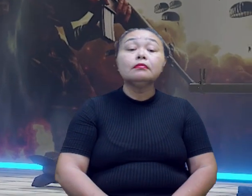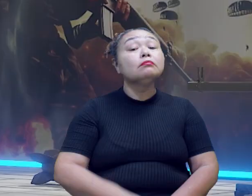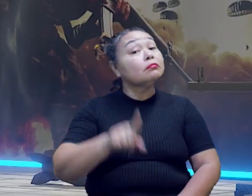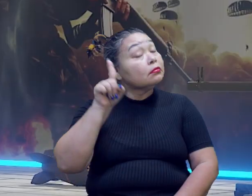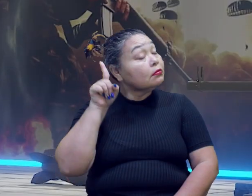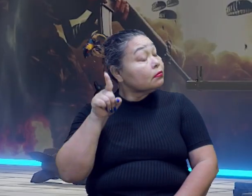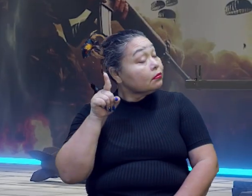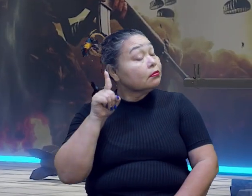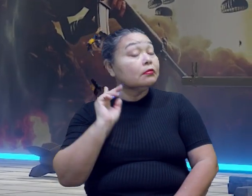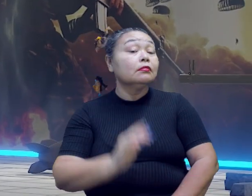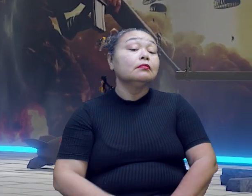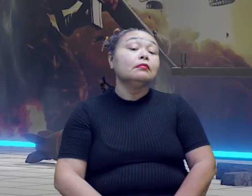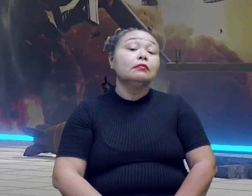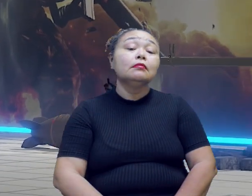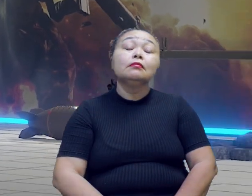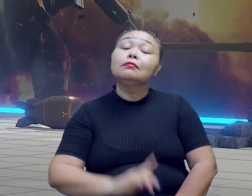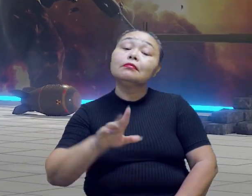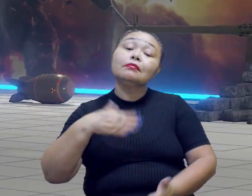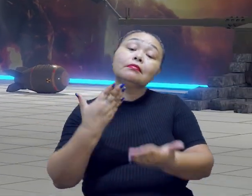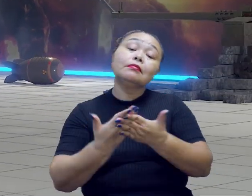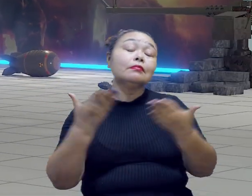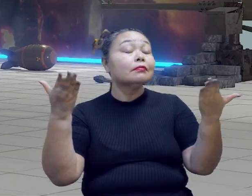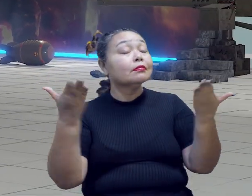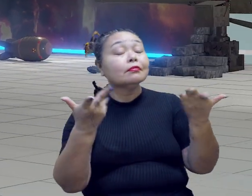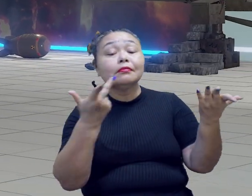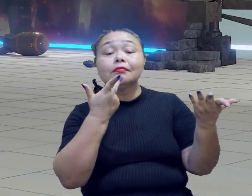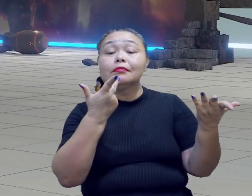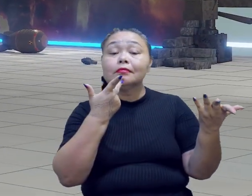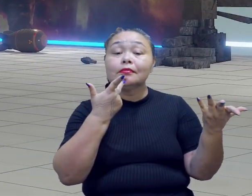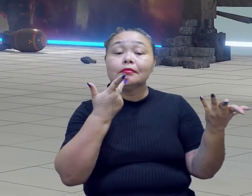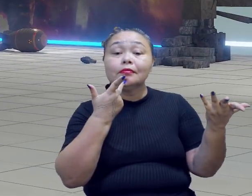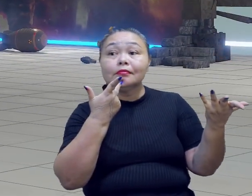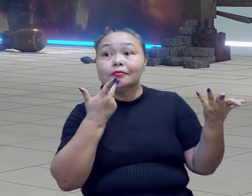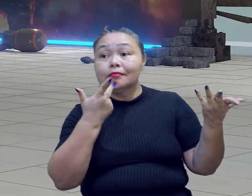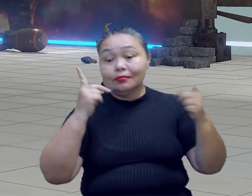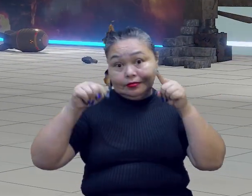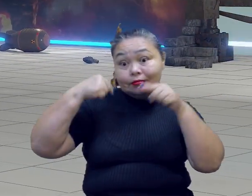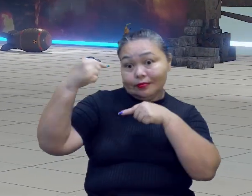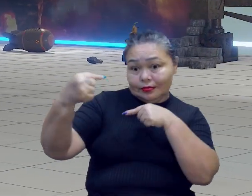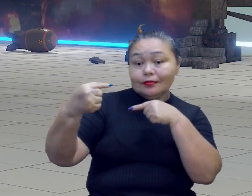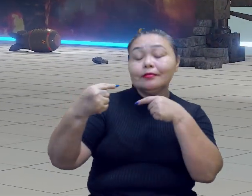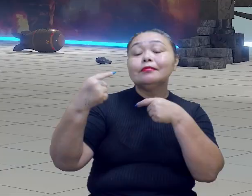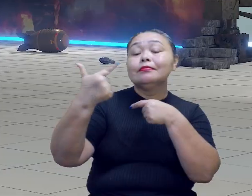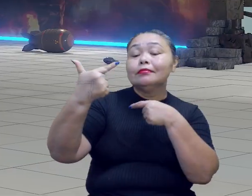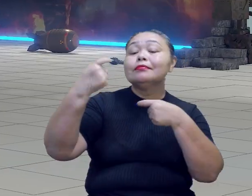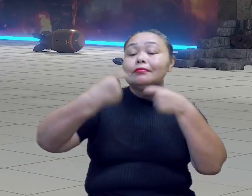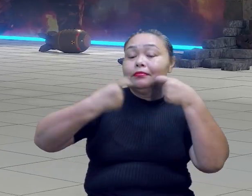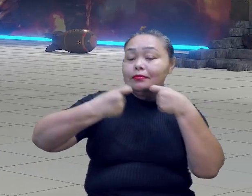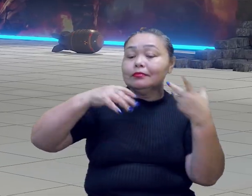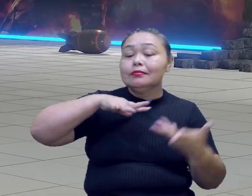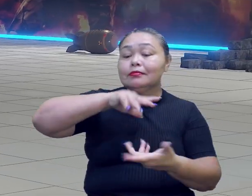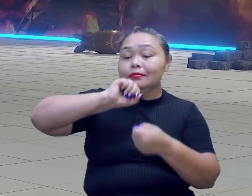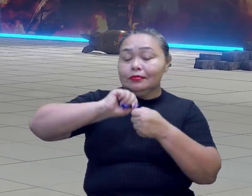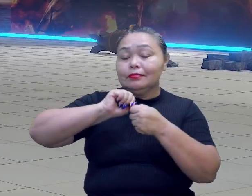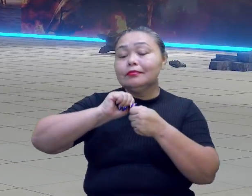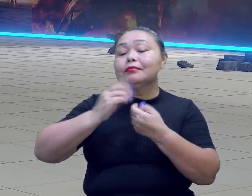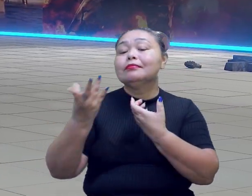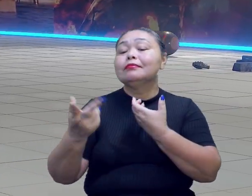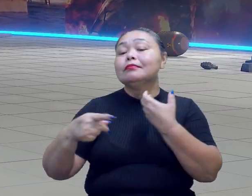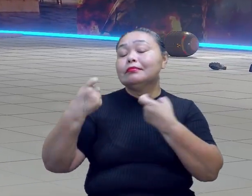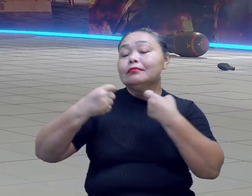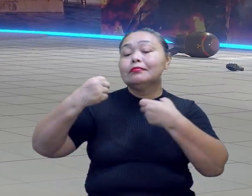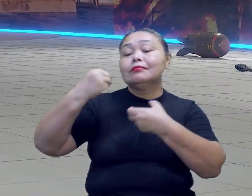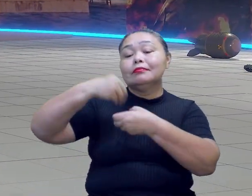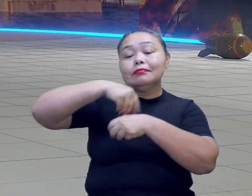essa foi a nossa aula de hoje, falando desse pós-Segunda Guerra Mundial, essa guerra civil.